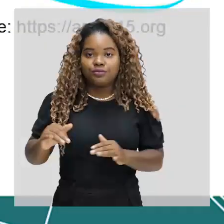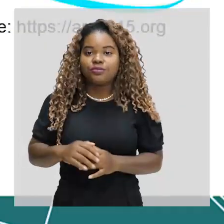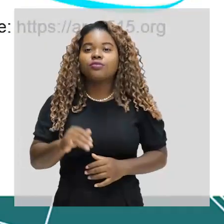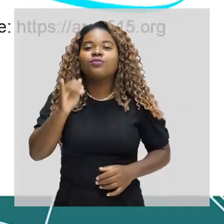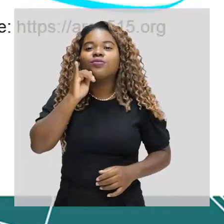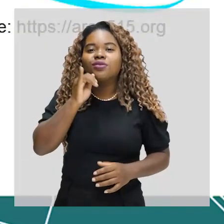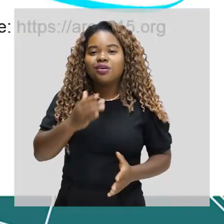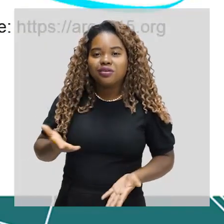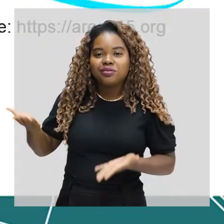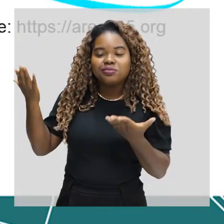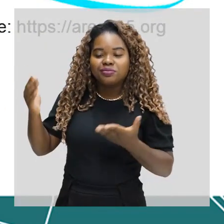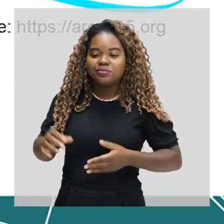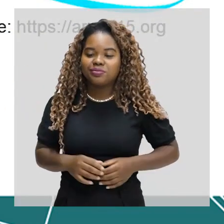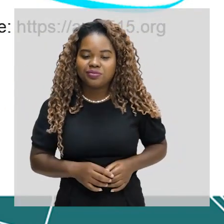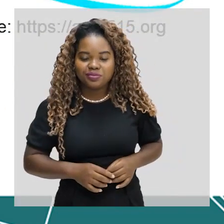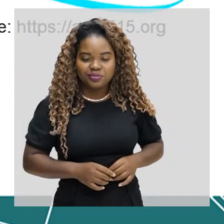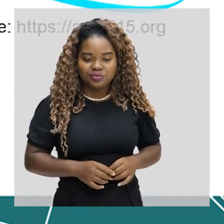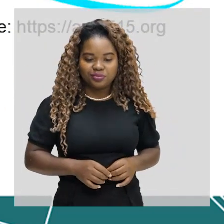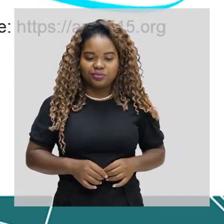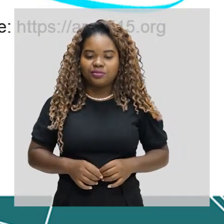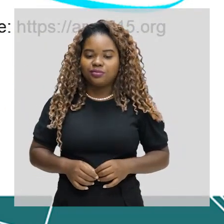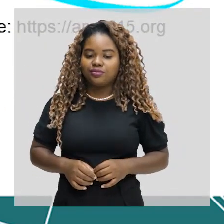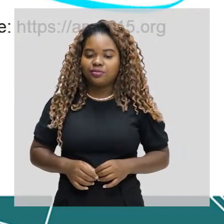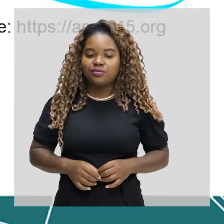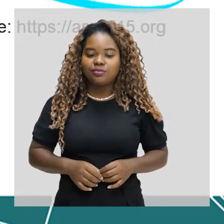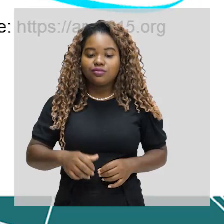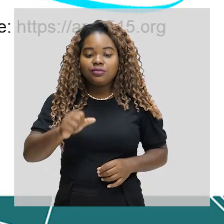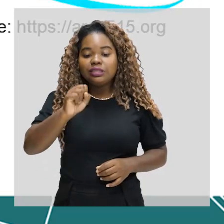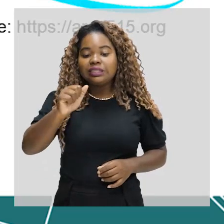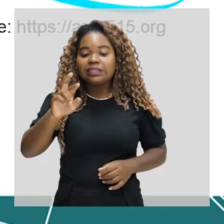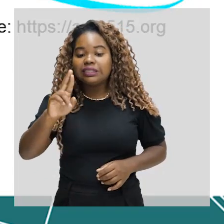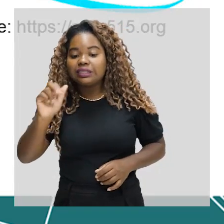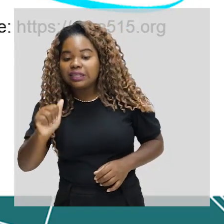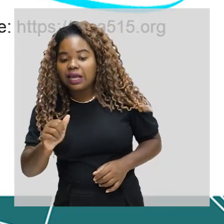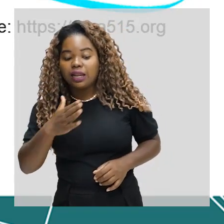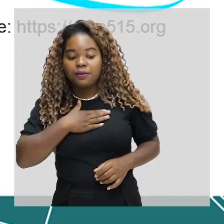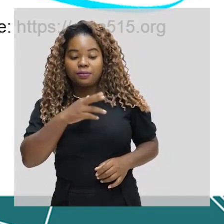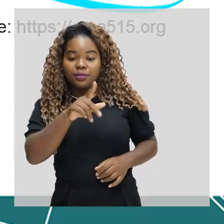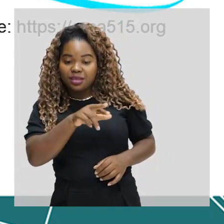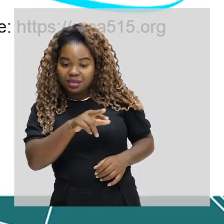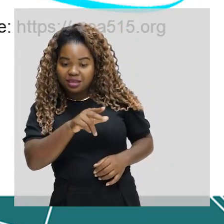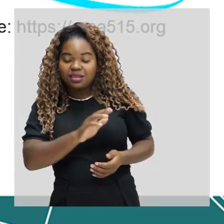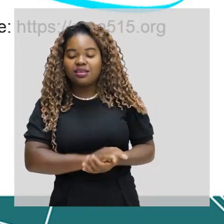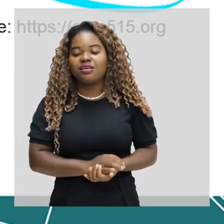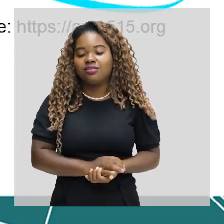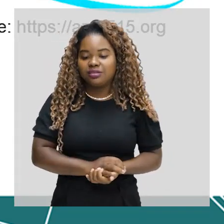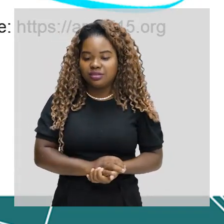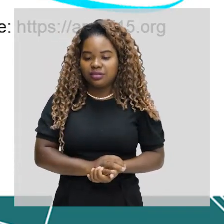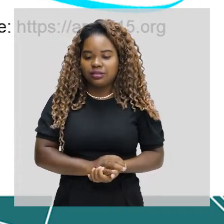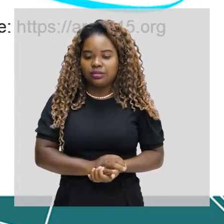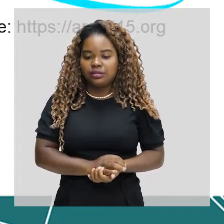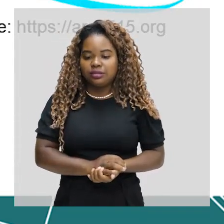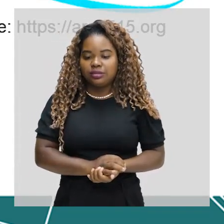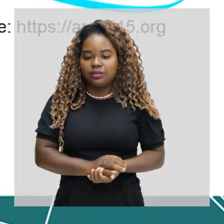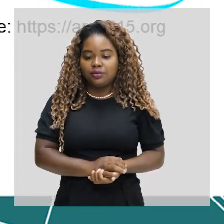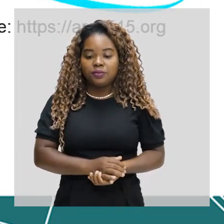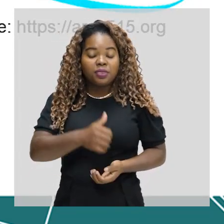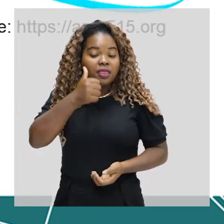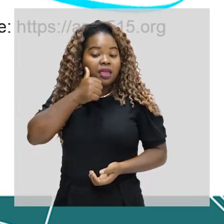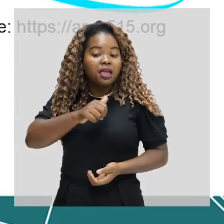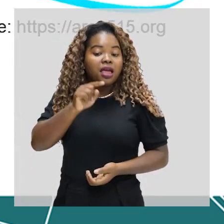Por exemplo, Sarah is my sister. Sarah é a minha irmã. She is also my best